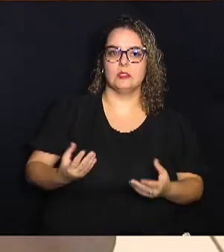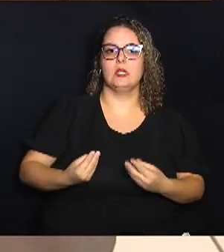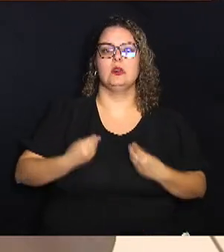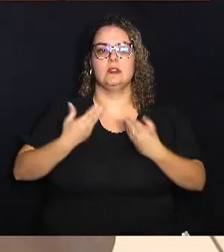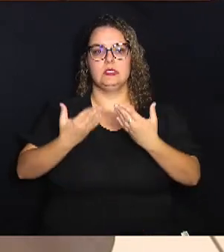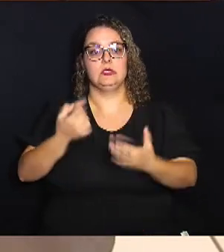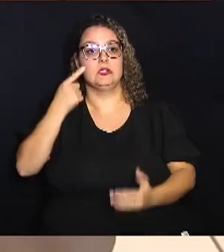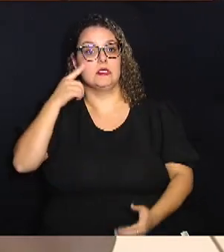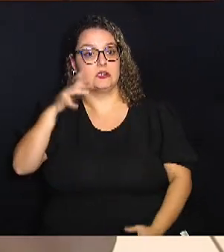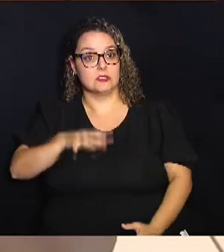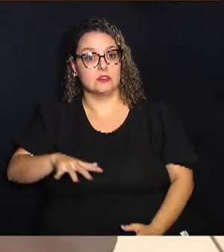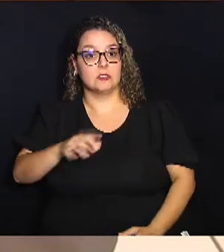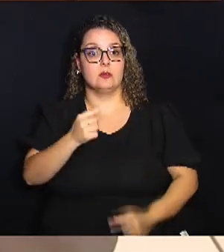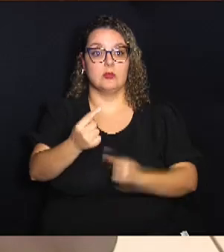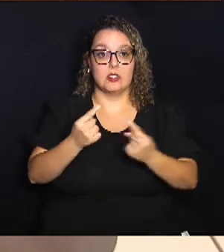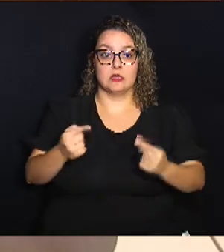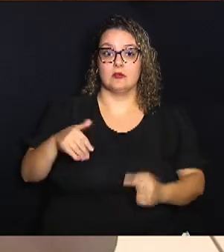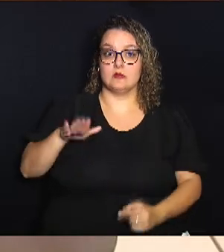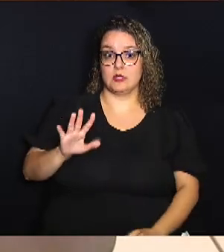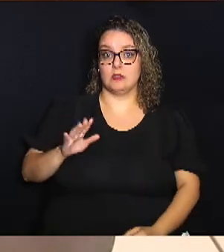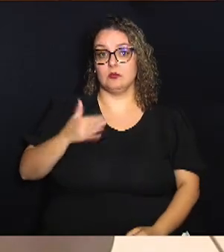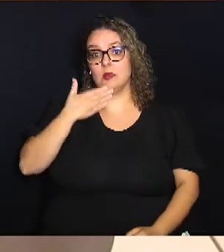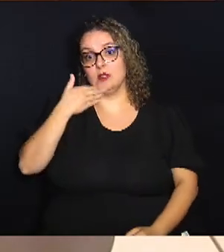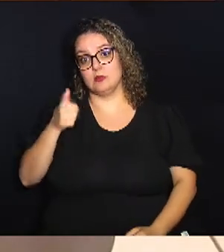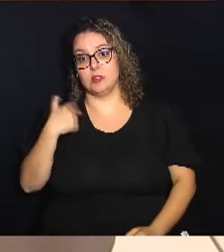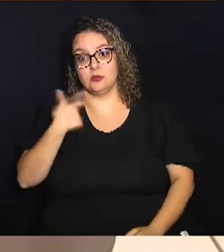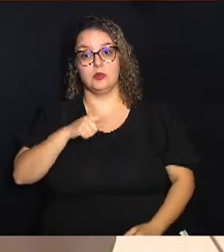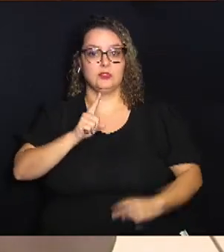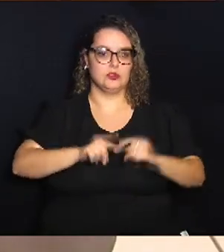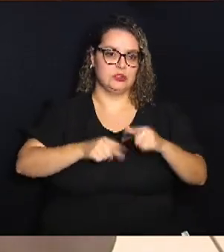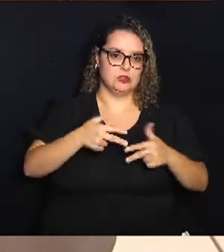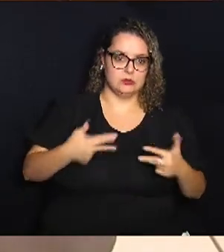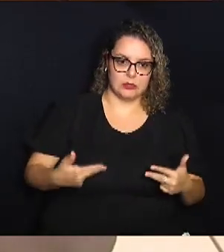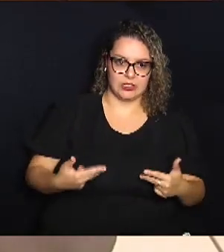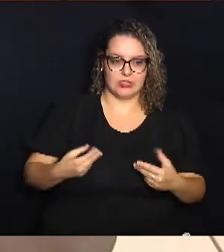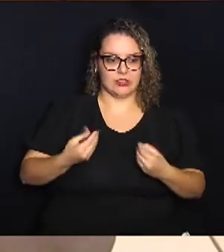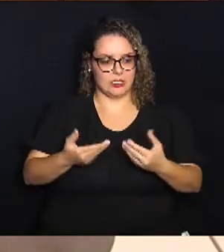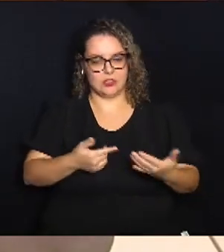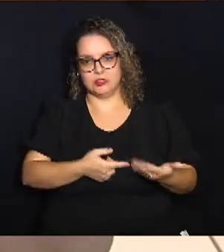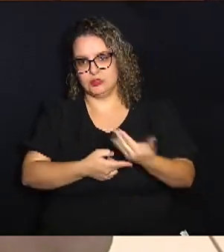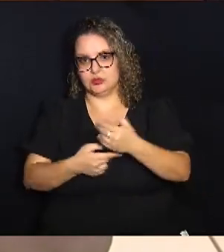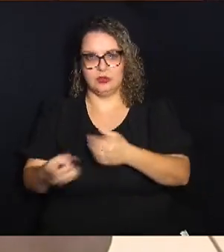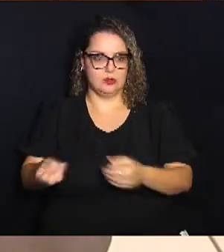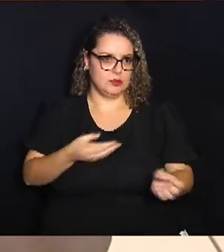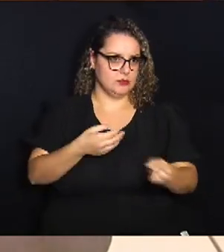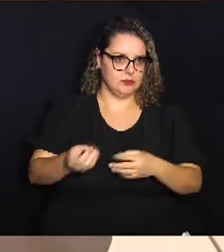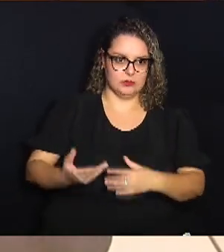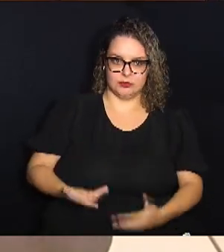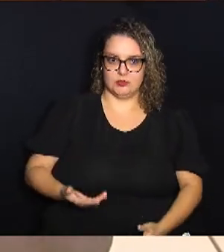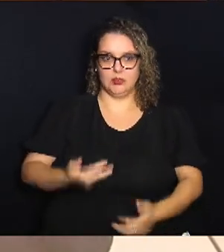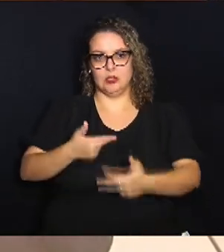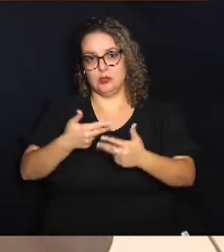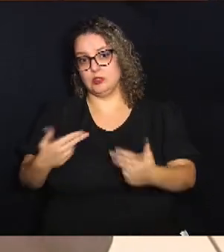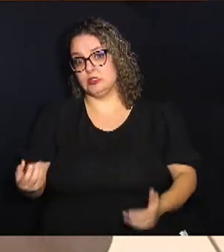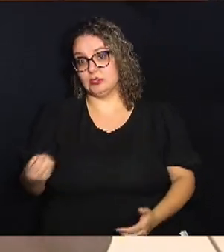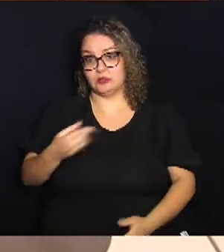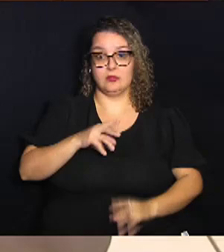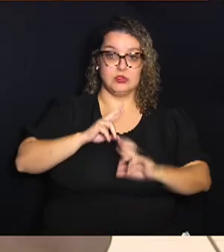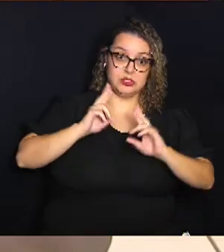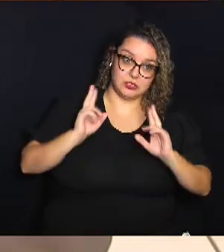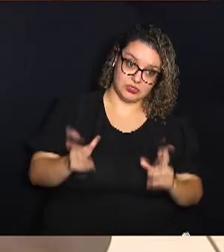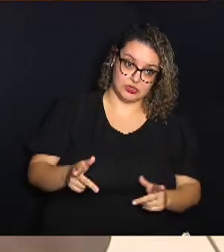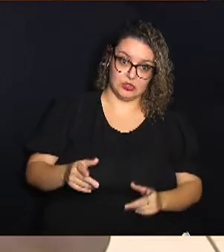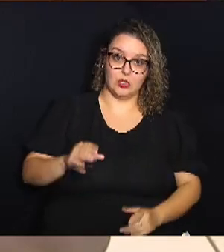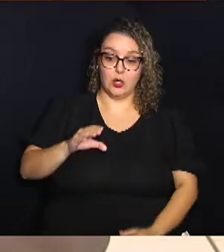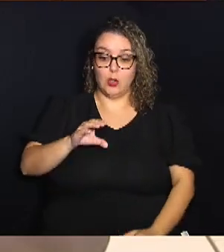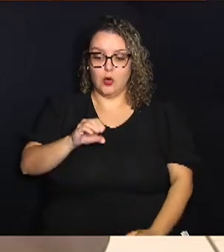essas ideias para cada vez mais melhorar o nosso produto, trazer a tecnologia, a inovação, modernidade, coisas novas e diferentes para